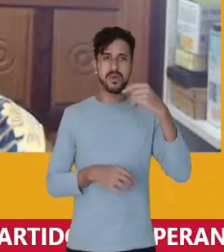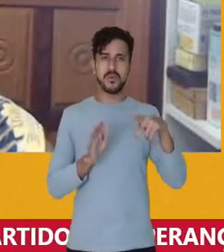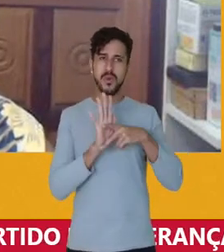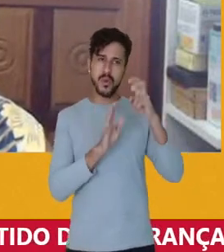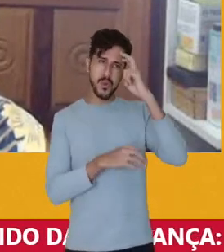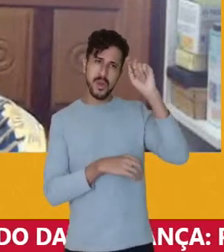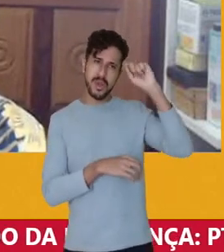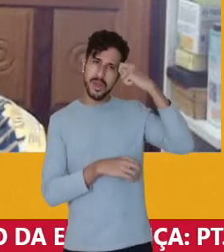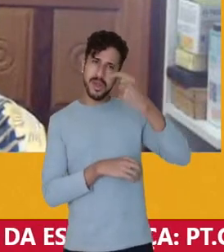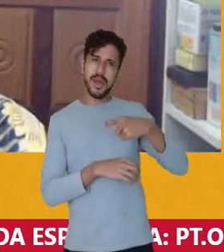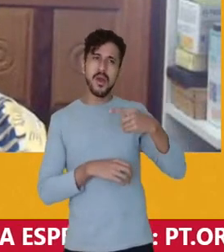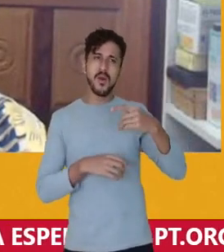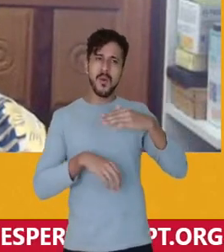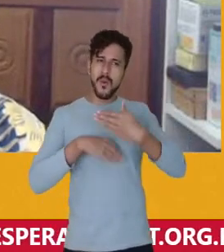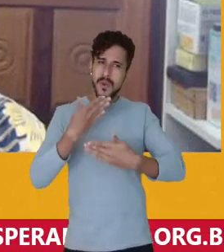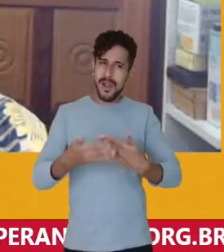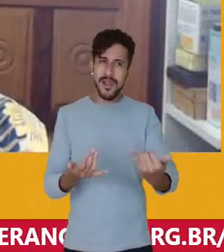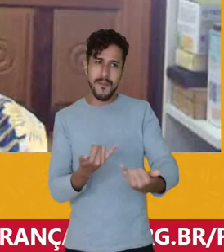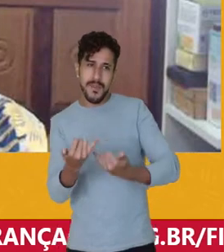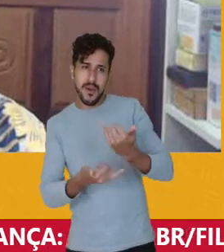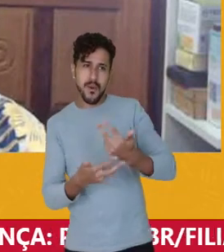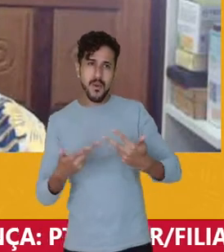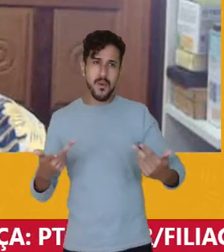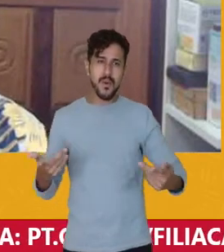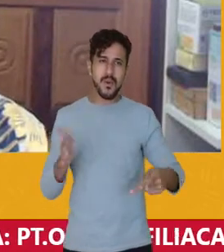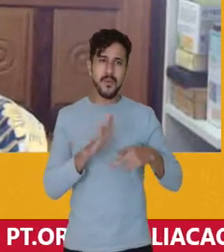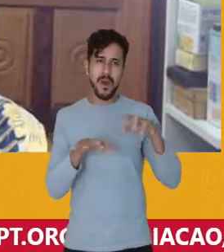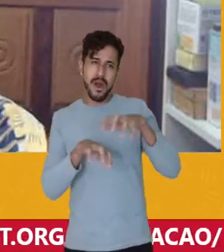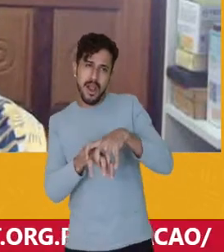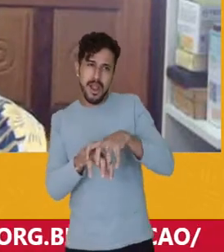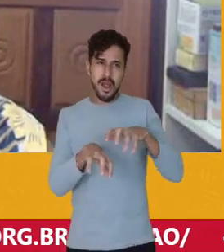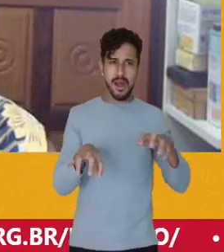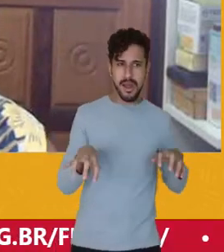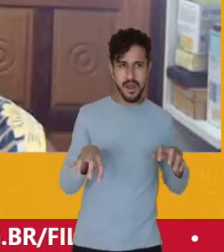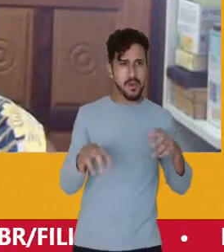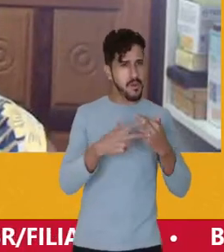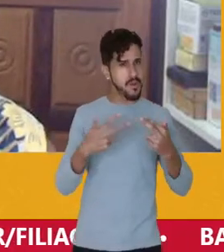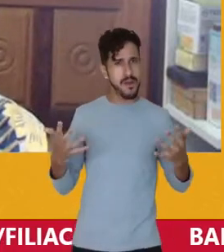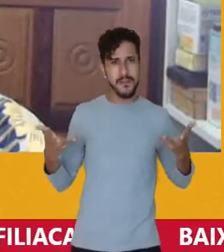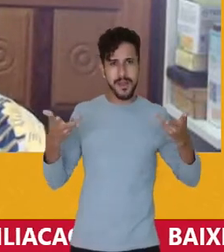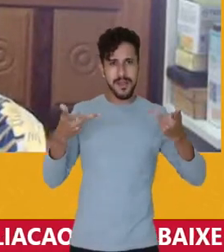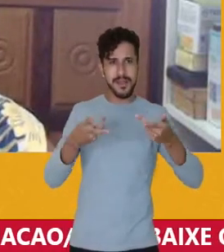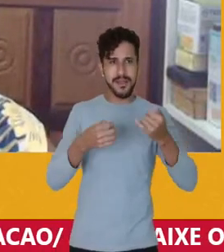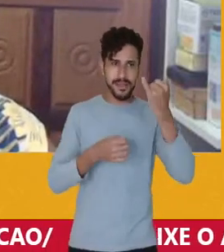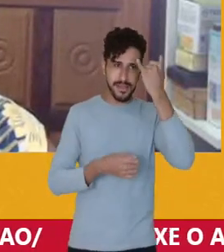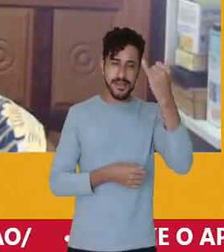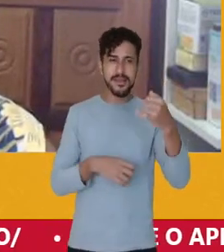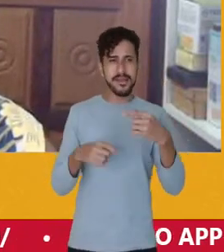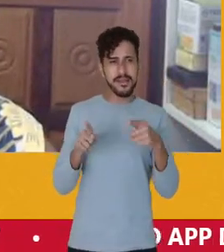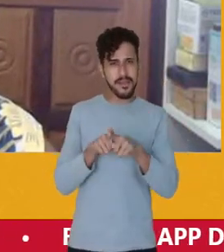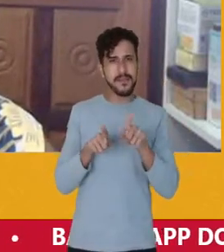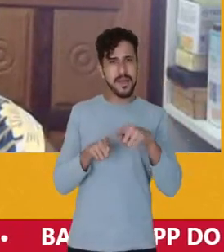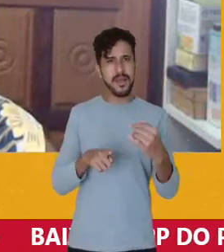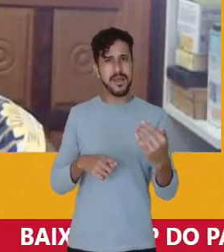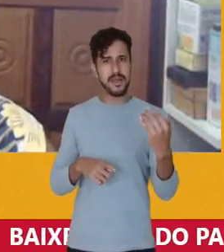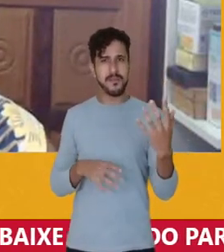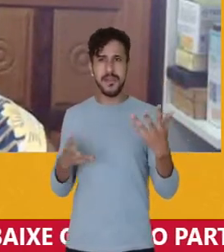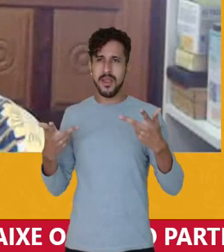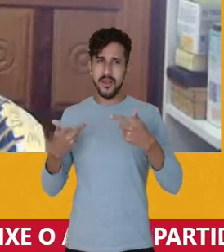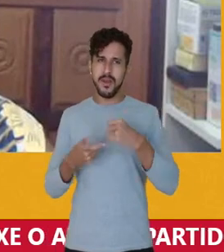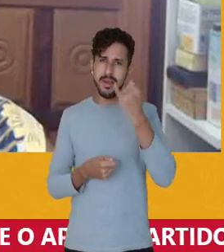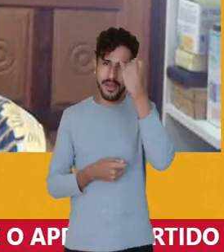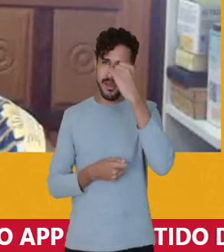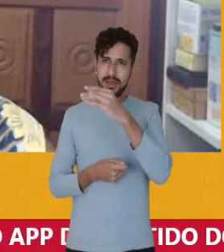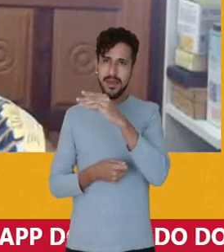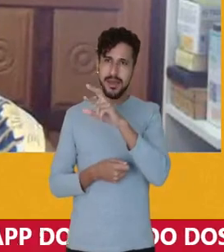negras, né? A ideia do brincar como algo decolonial. Eu acho isso fantástico, essa ideia, né? Assim como eu acho fantástica a ideia que a